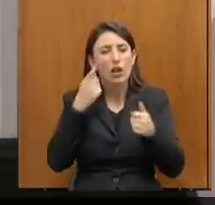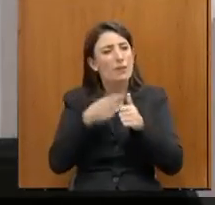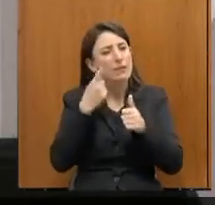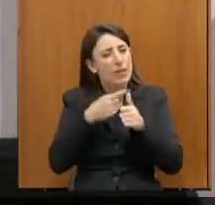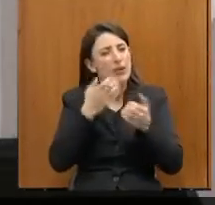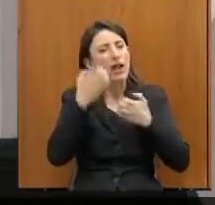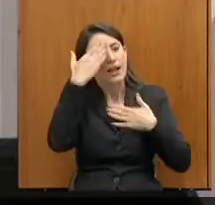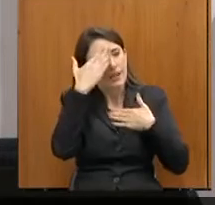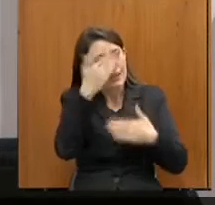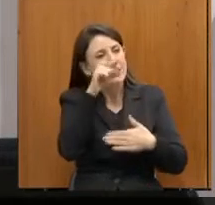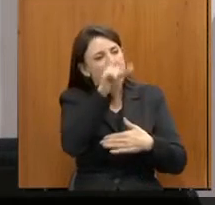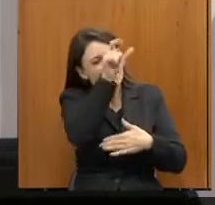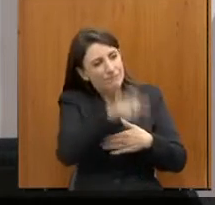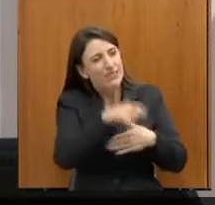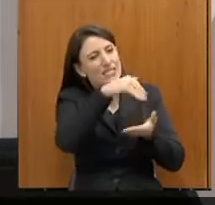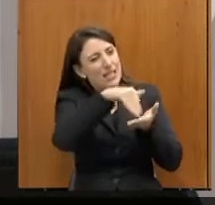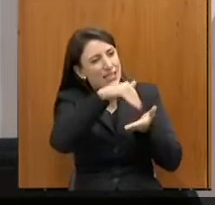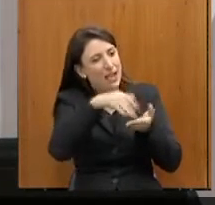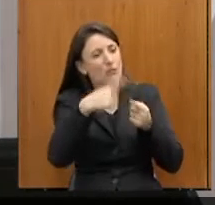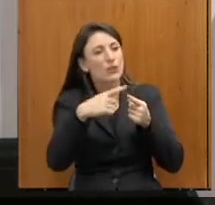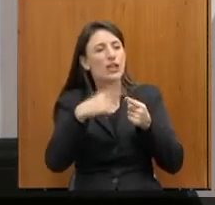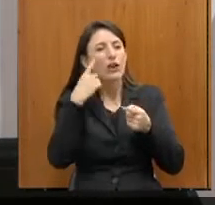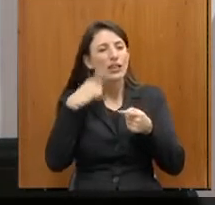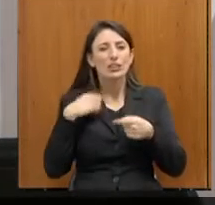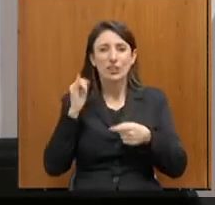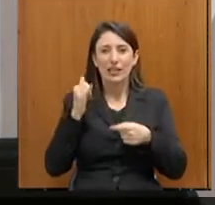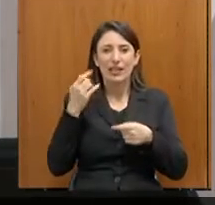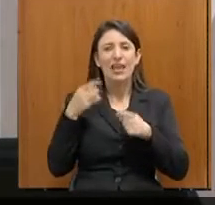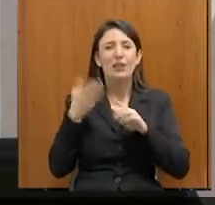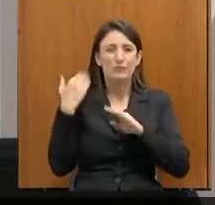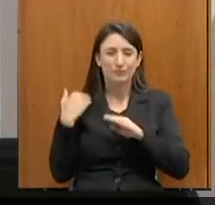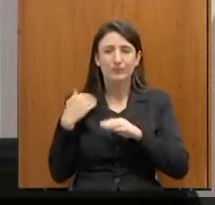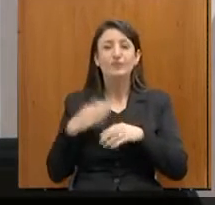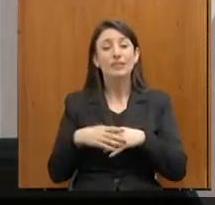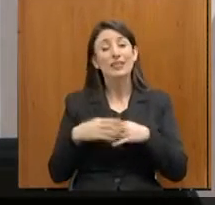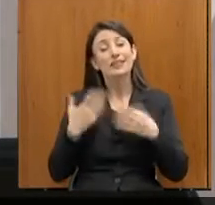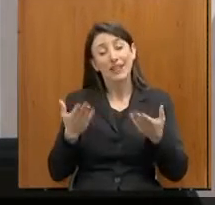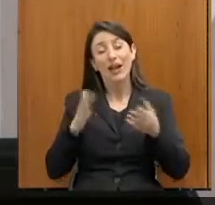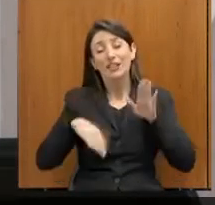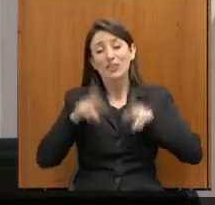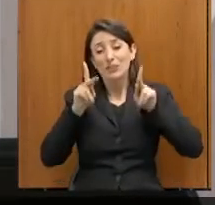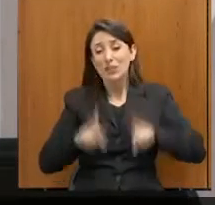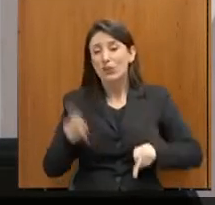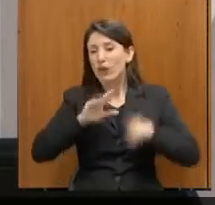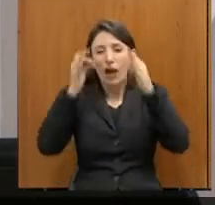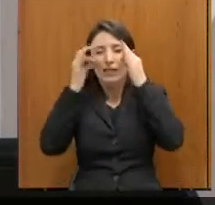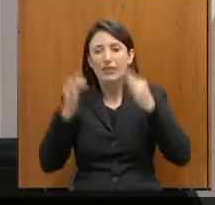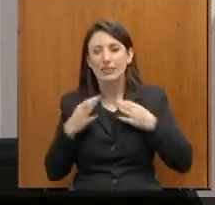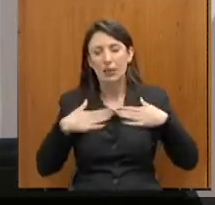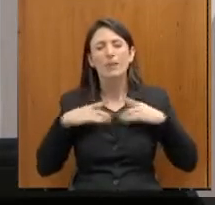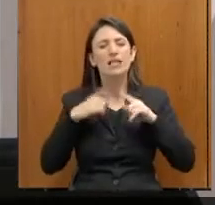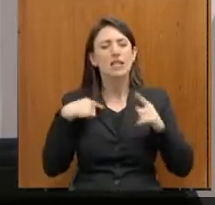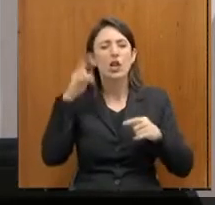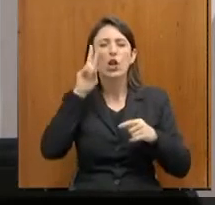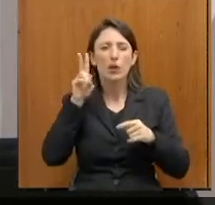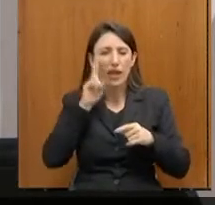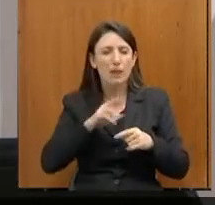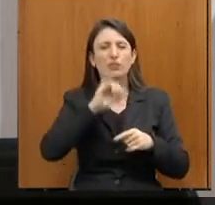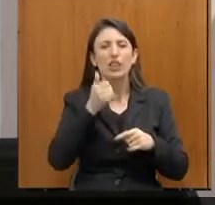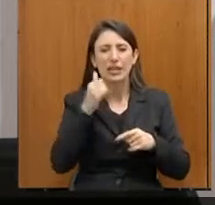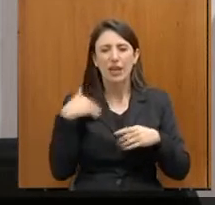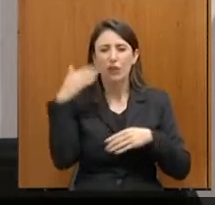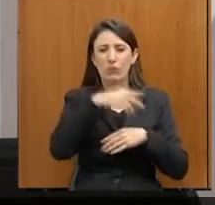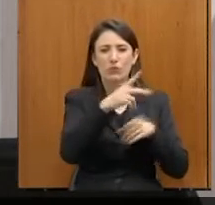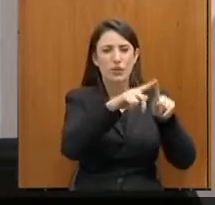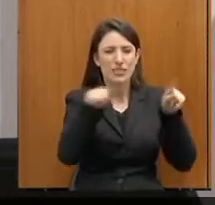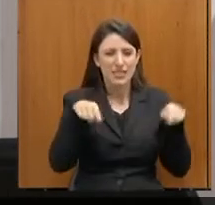que agradecer que eu tive em janeiro né porque as pessoas aqui não gosta muito de dar crédito que eu falo mas eu lembro direitinho Janeiro quando eu fui na sua sala